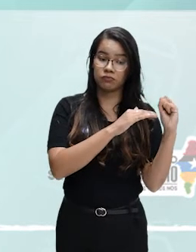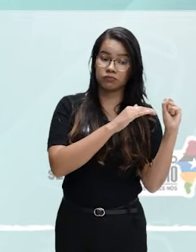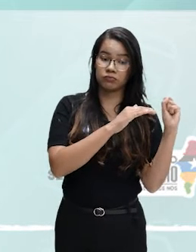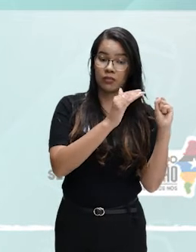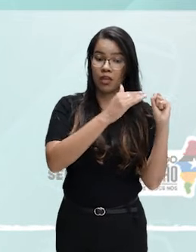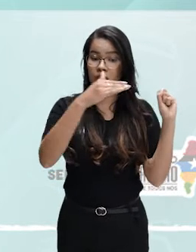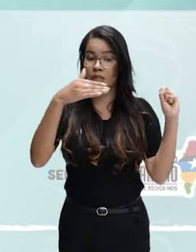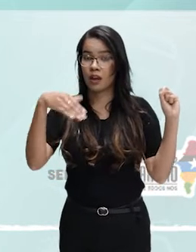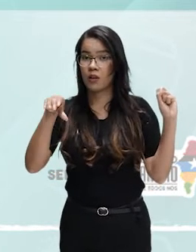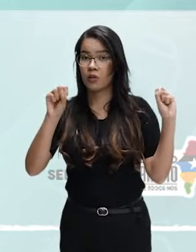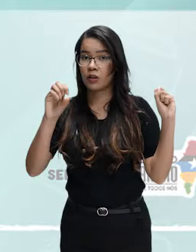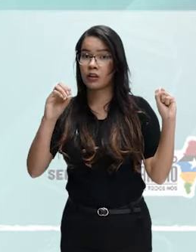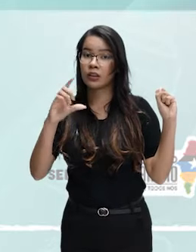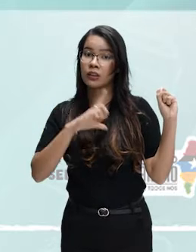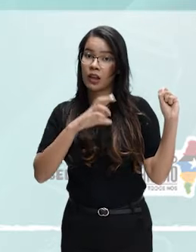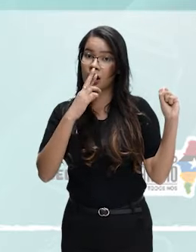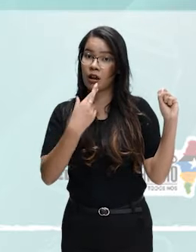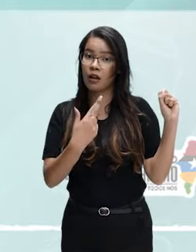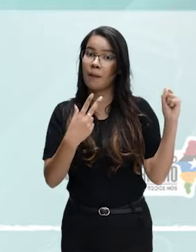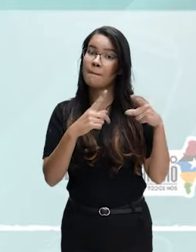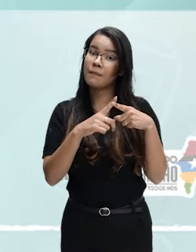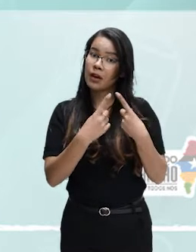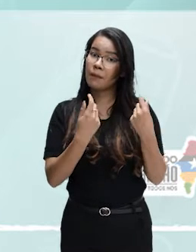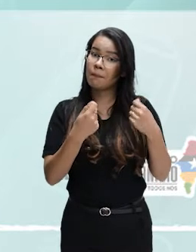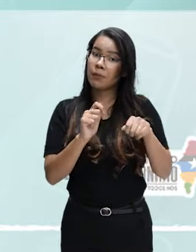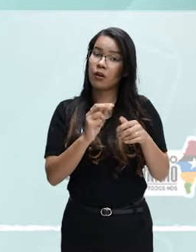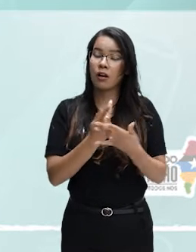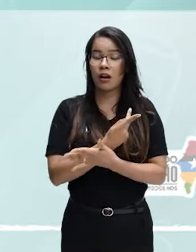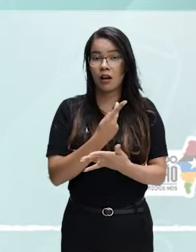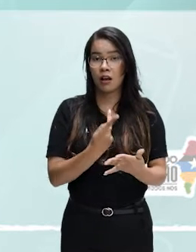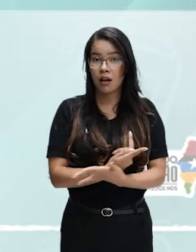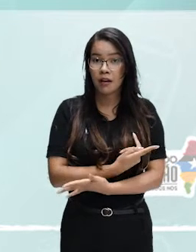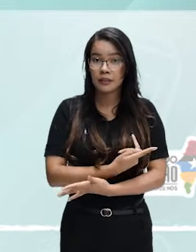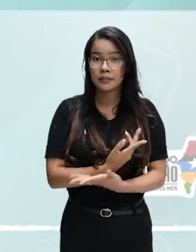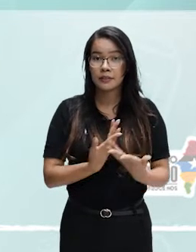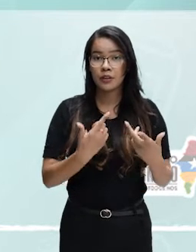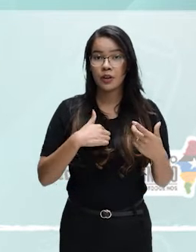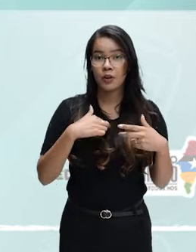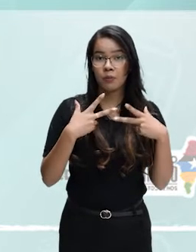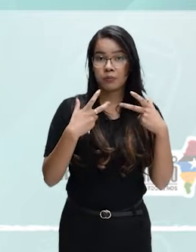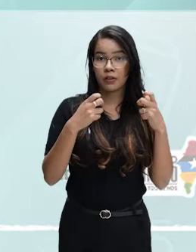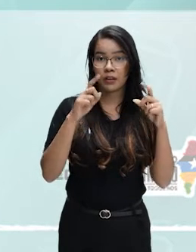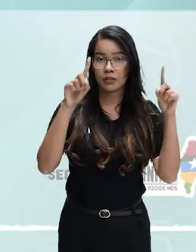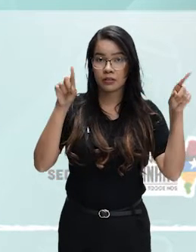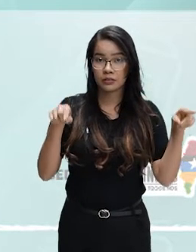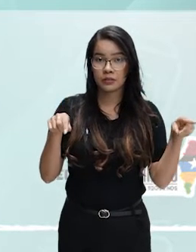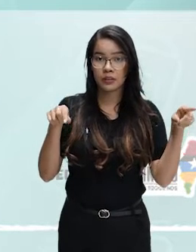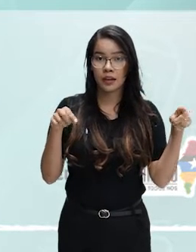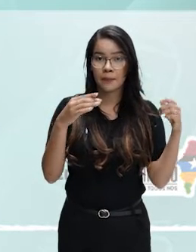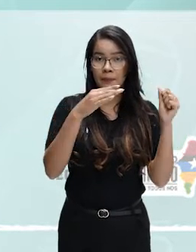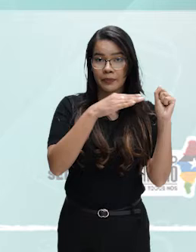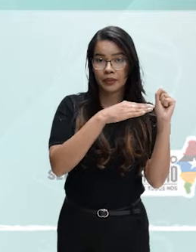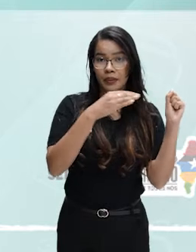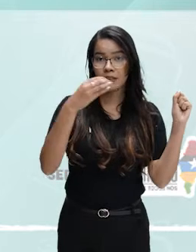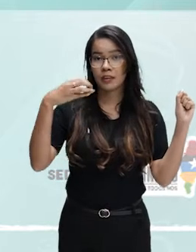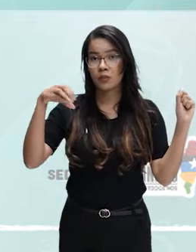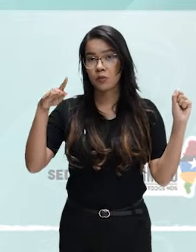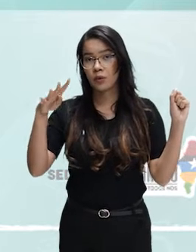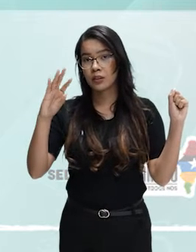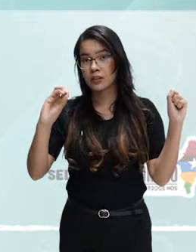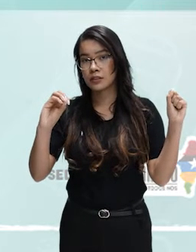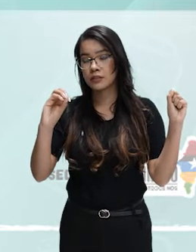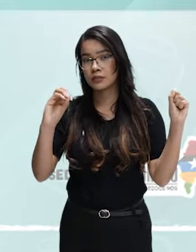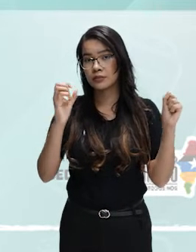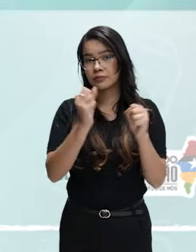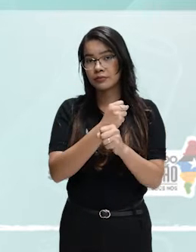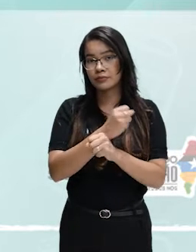ser uma resposta errada. Então, eu fiz o recorte aqui aos 40 anos e percebi que até 40 anos eles se interceptam